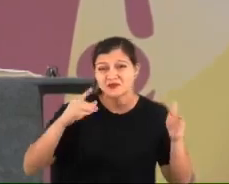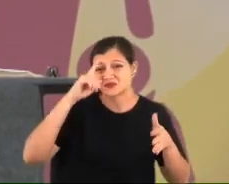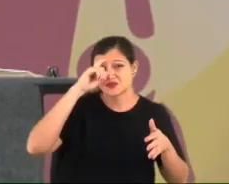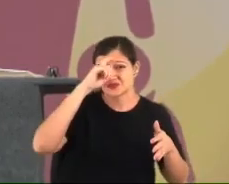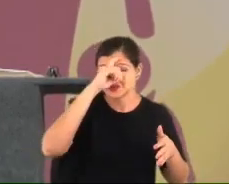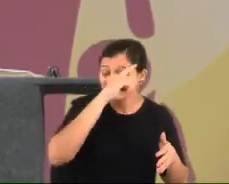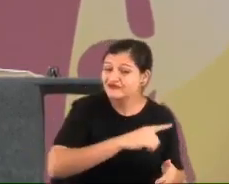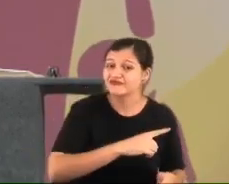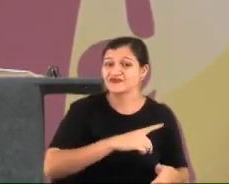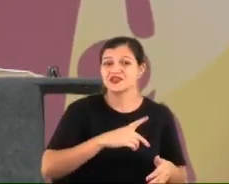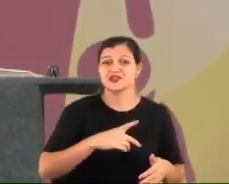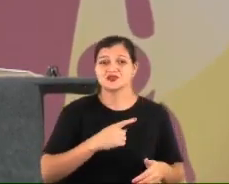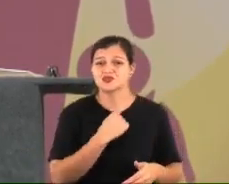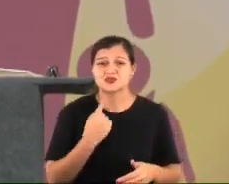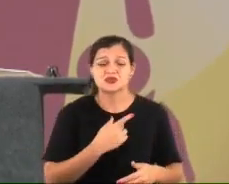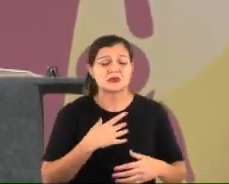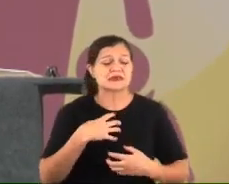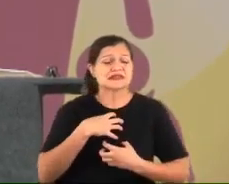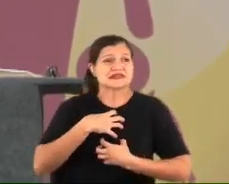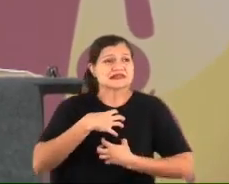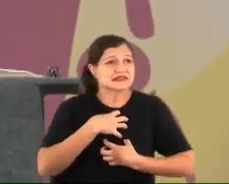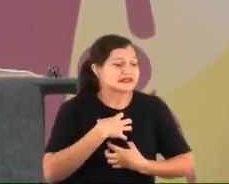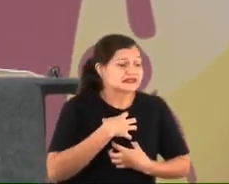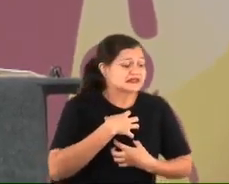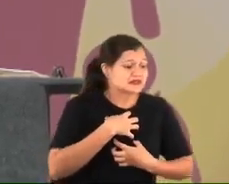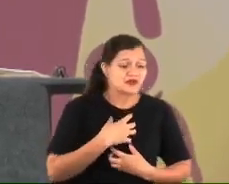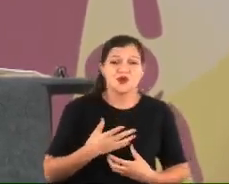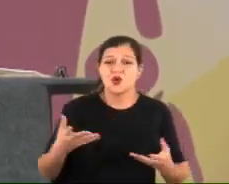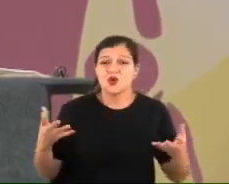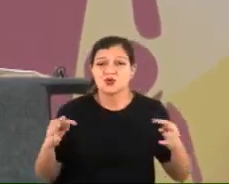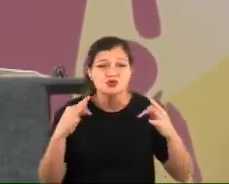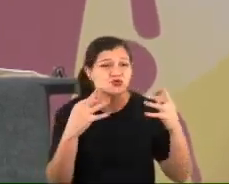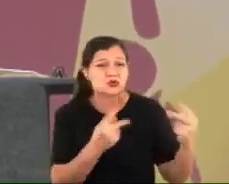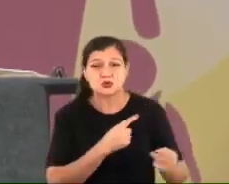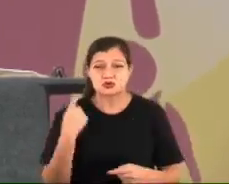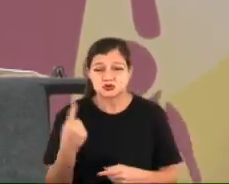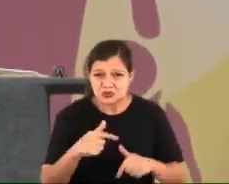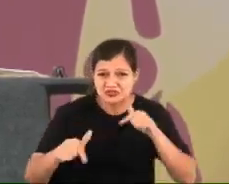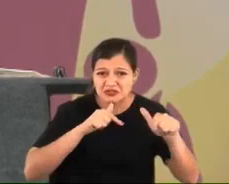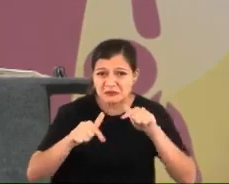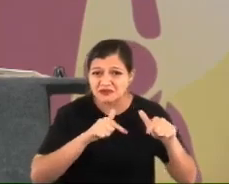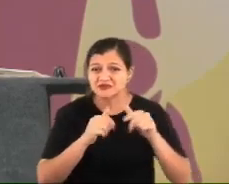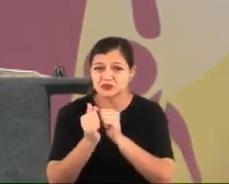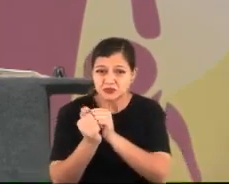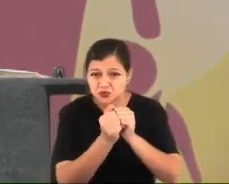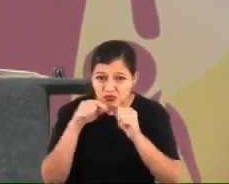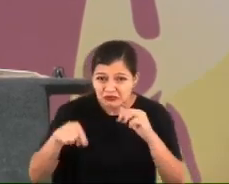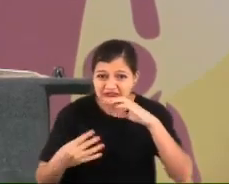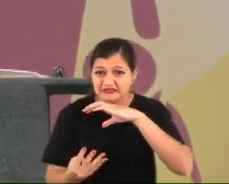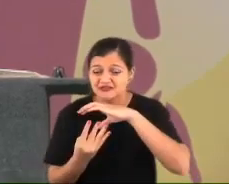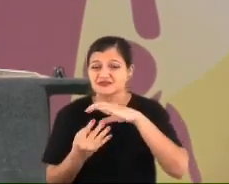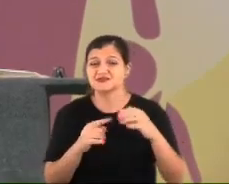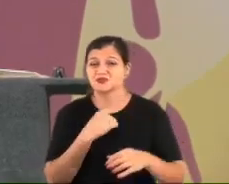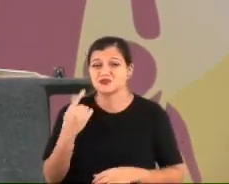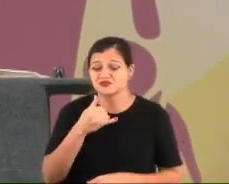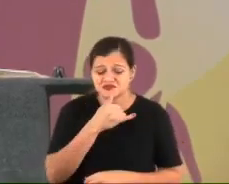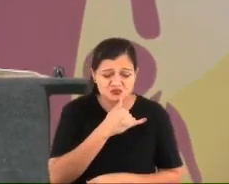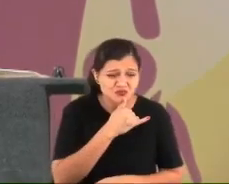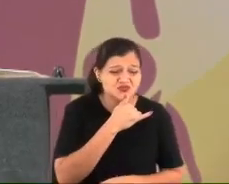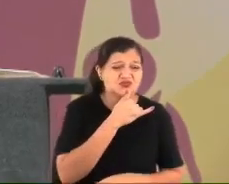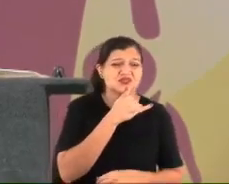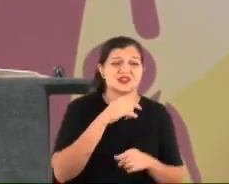comigo hoje, que são pouquíssimos. Todos nós estamos tristes, estamos cabisbaixos, mas nós precisamos desse salmo,